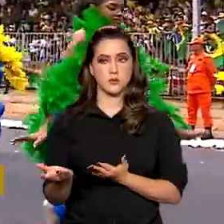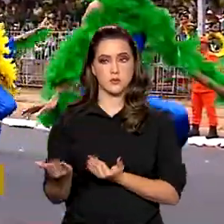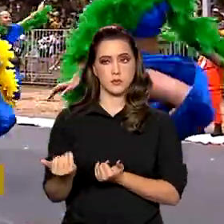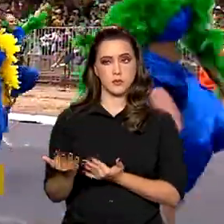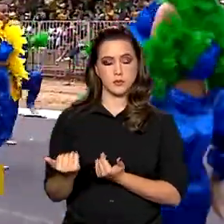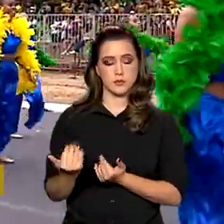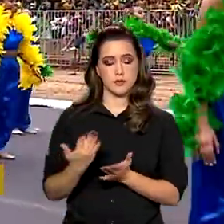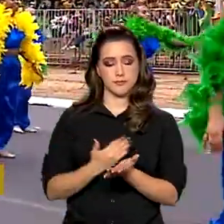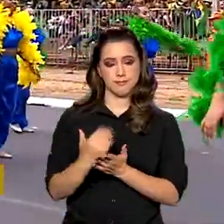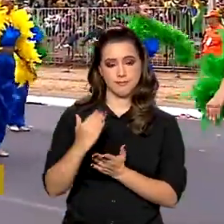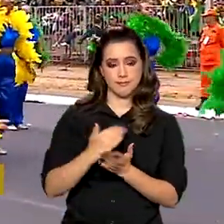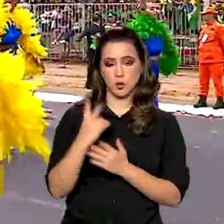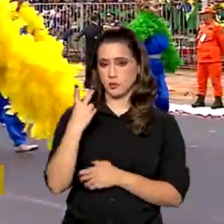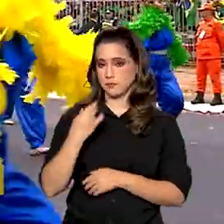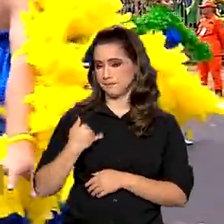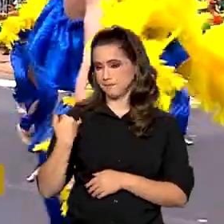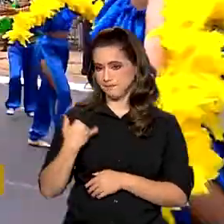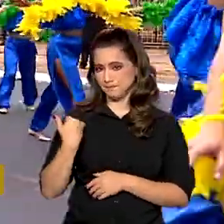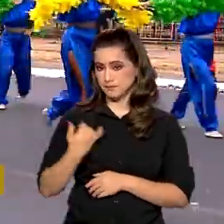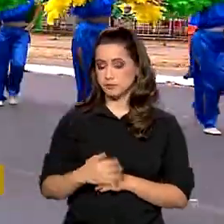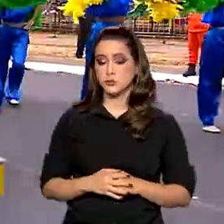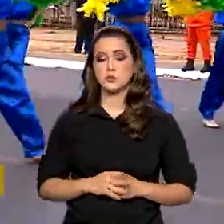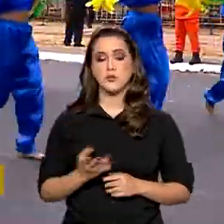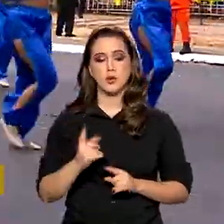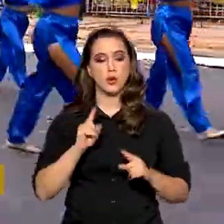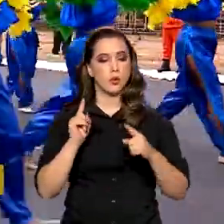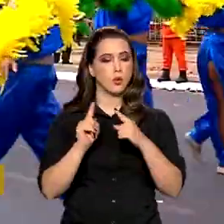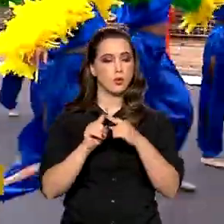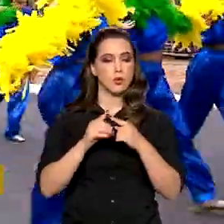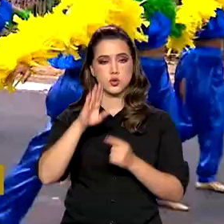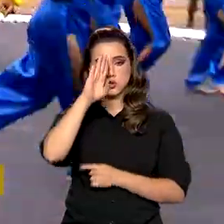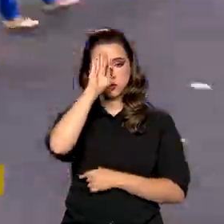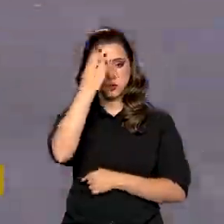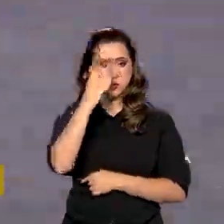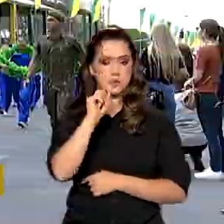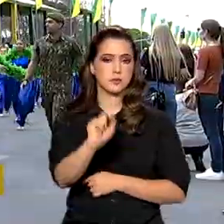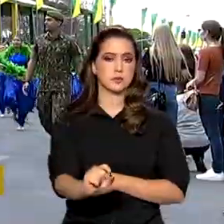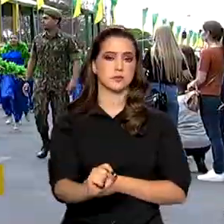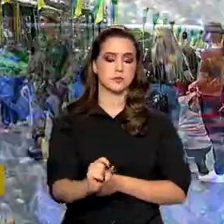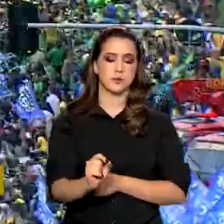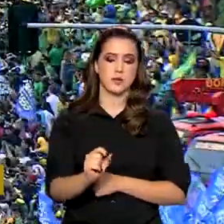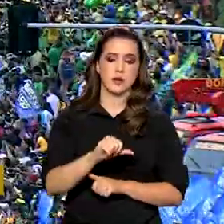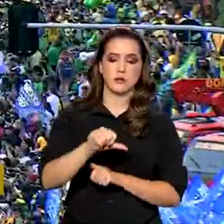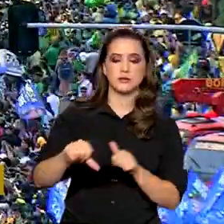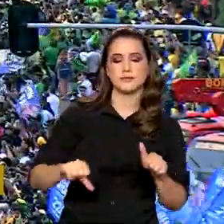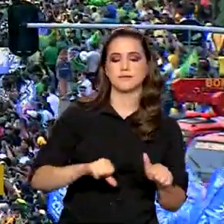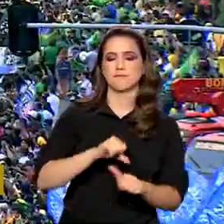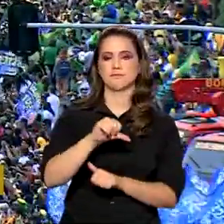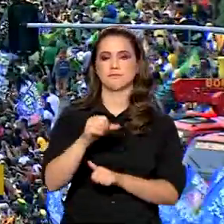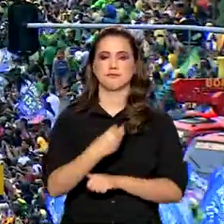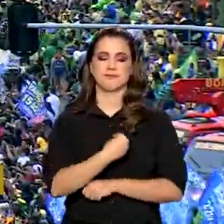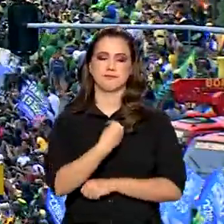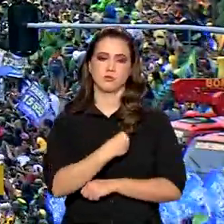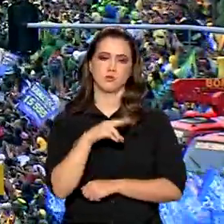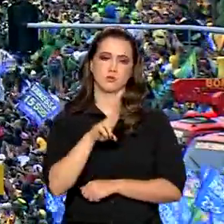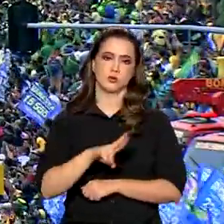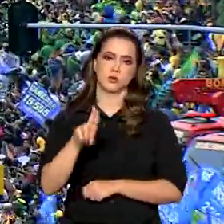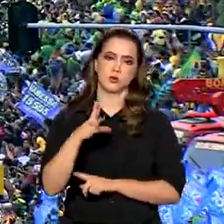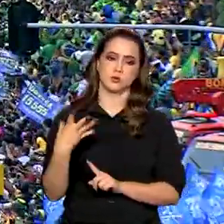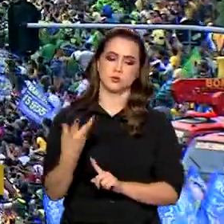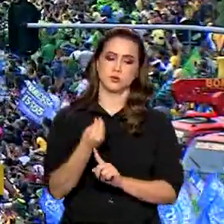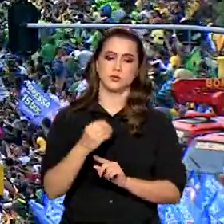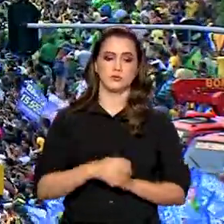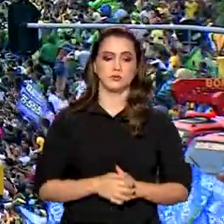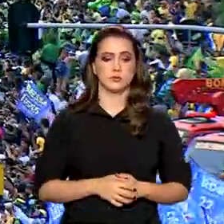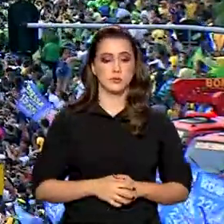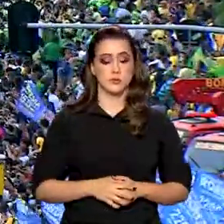jovens a partir dos 2 anos de idade, tendo como principal objetivo a transformação de vidas por meio da arte. Você